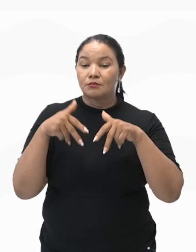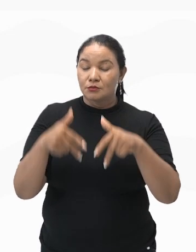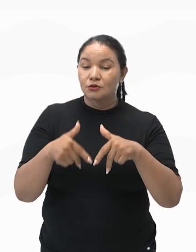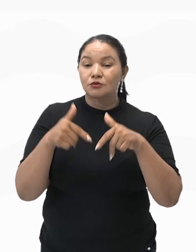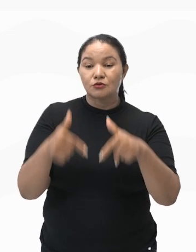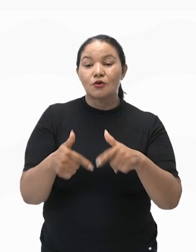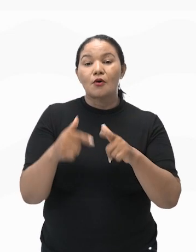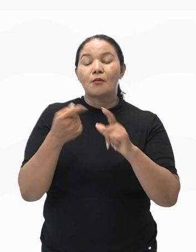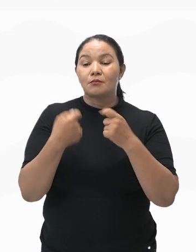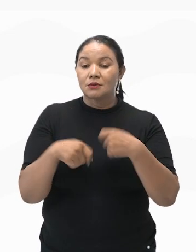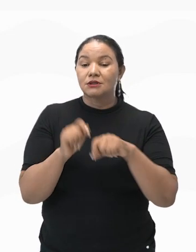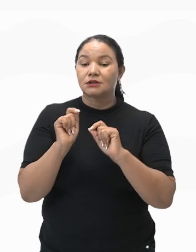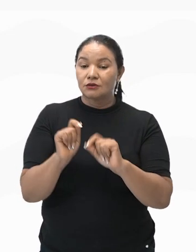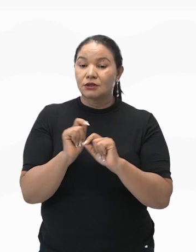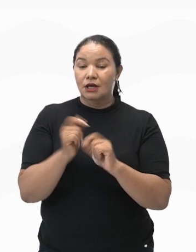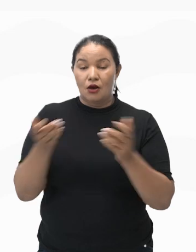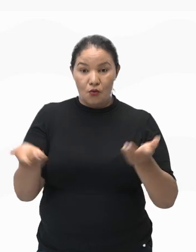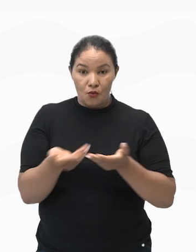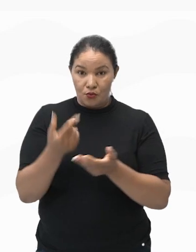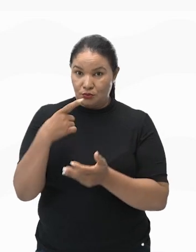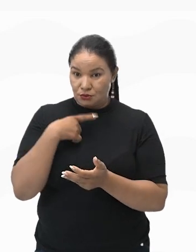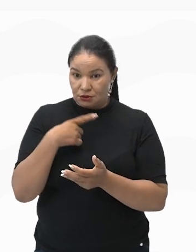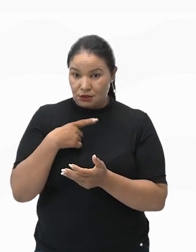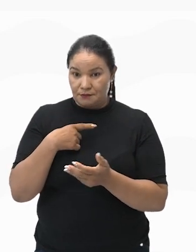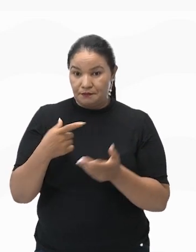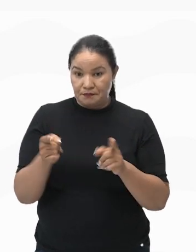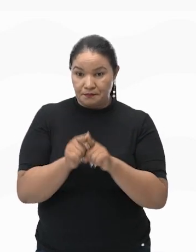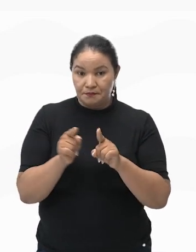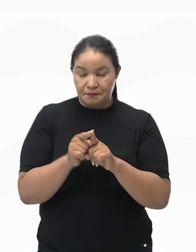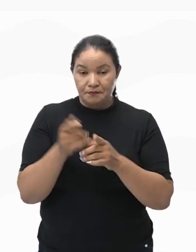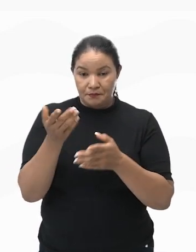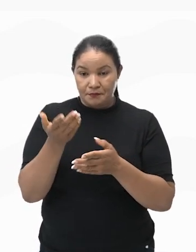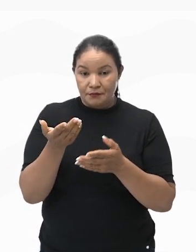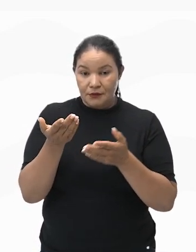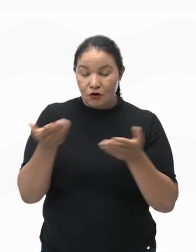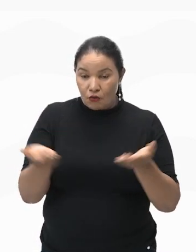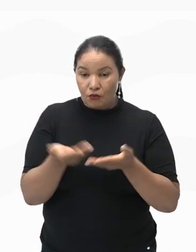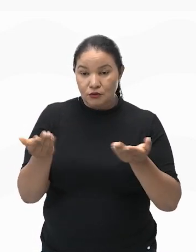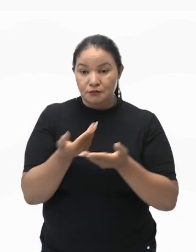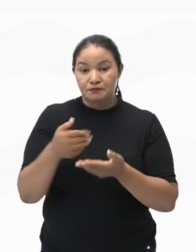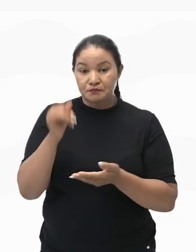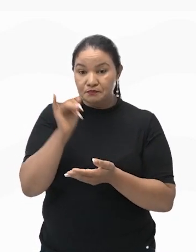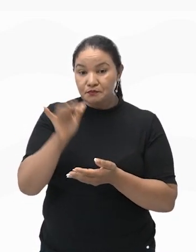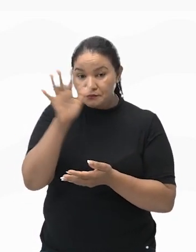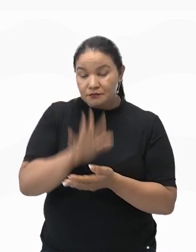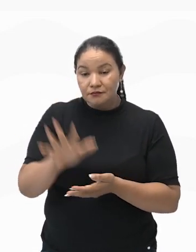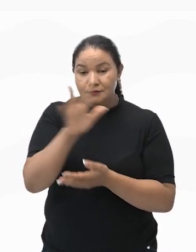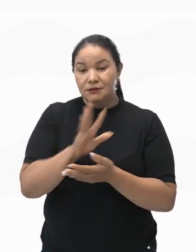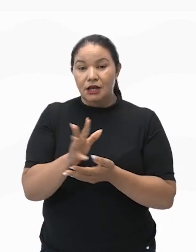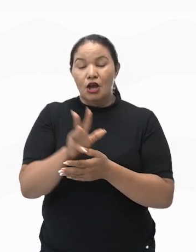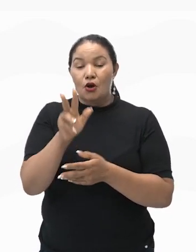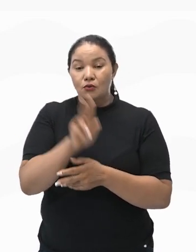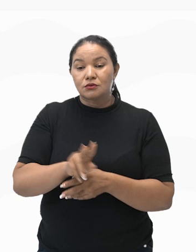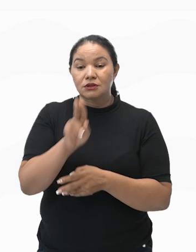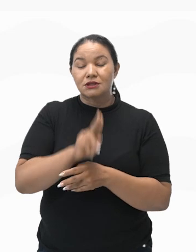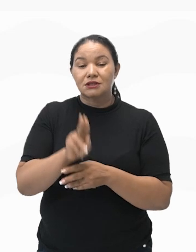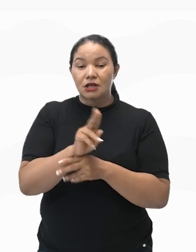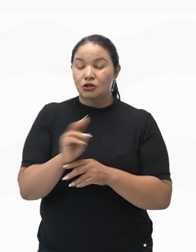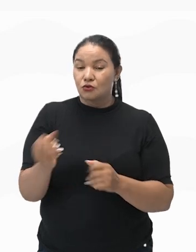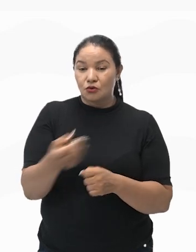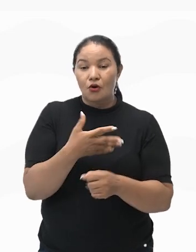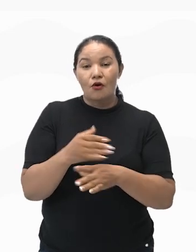está presente e ainda hoje imagens de indígenas, por exemplo, com aparelhos eletrônicos, que são as